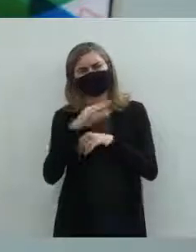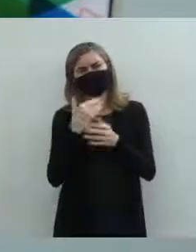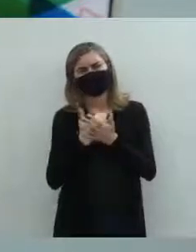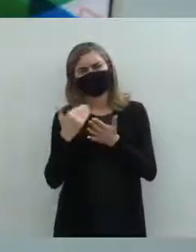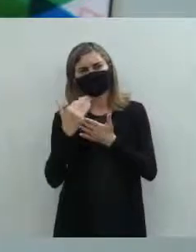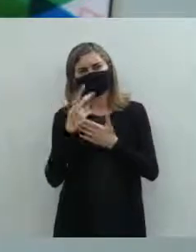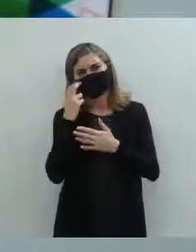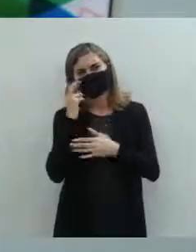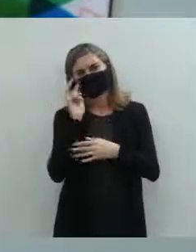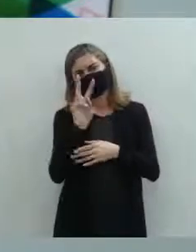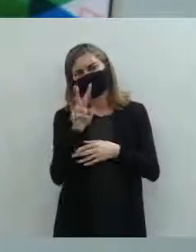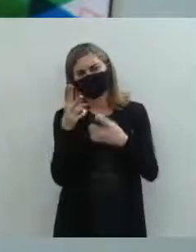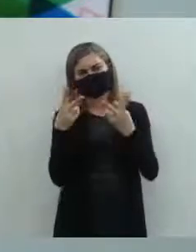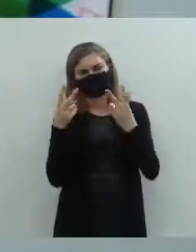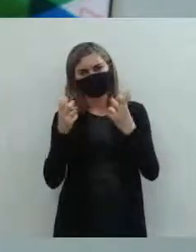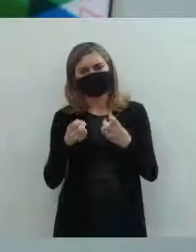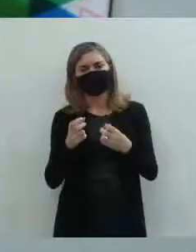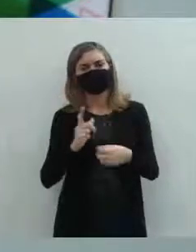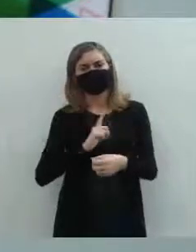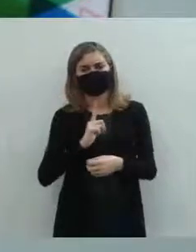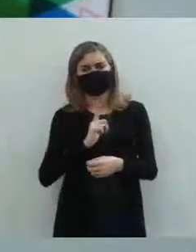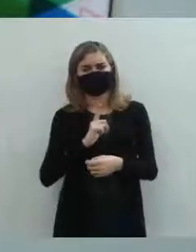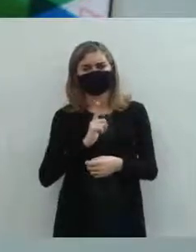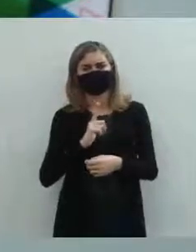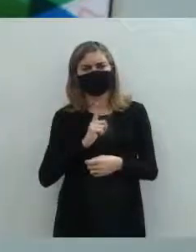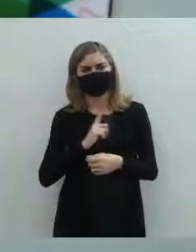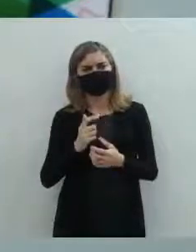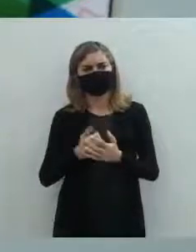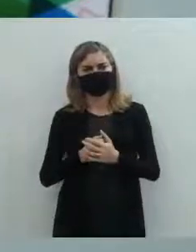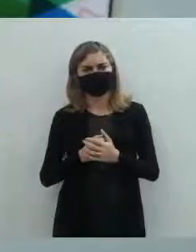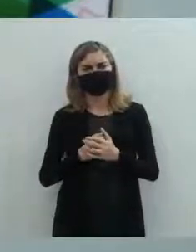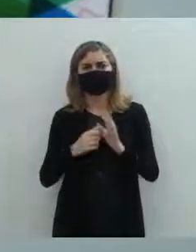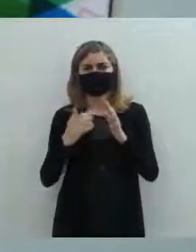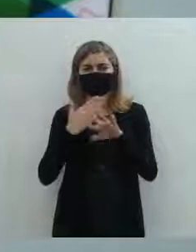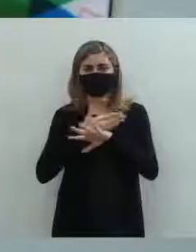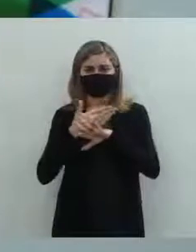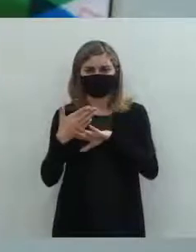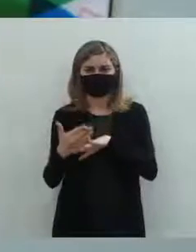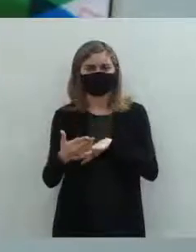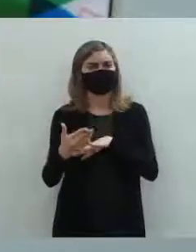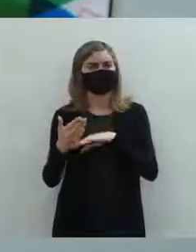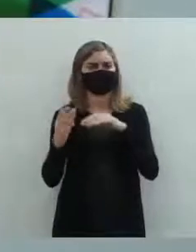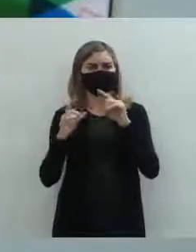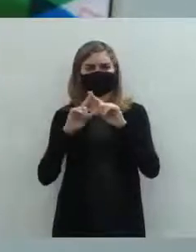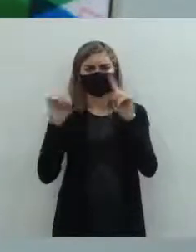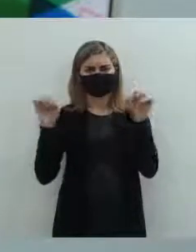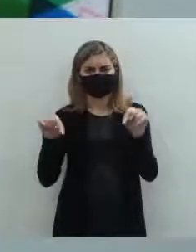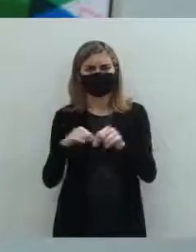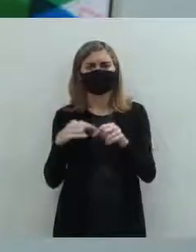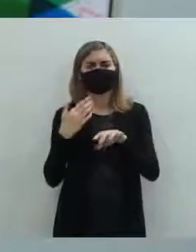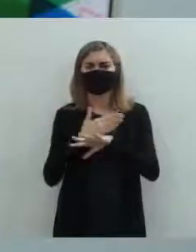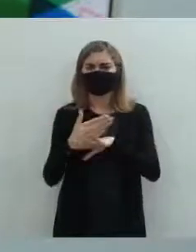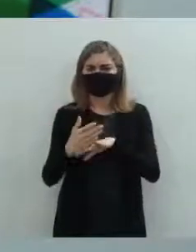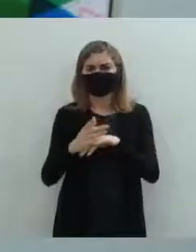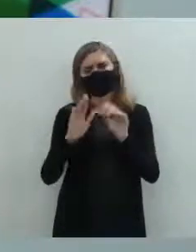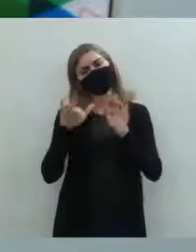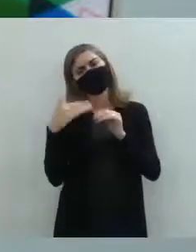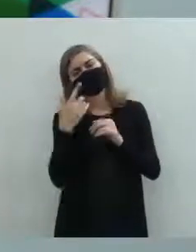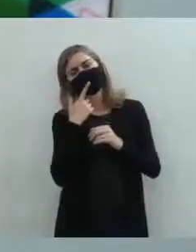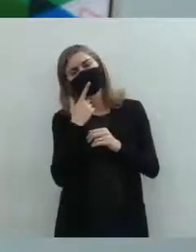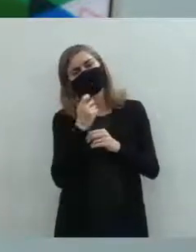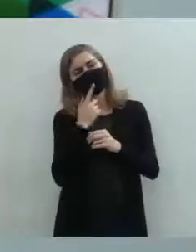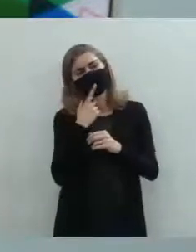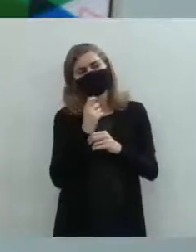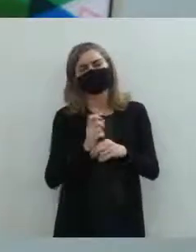vocês perceberem, né? A gente tem o lado branco, né? E temos o lado